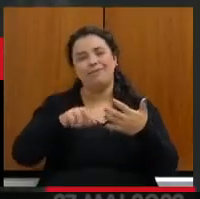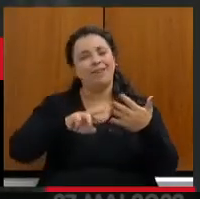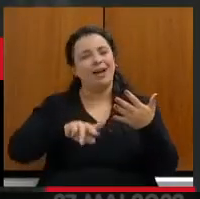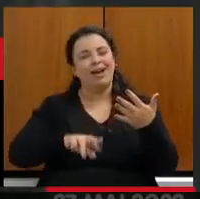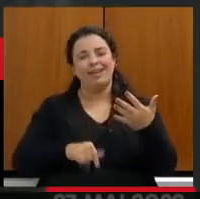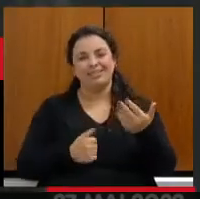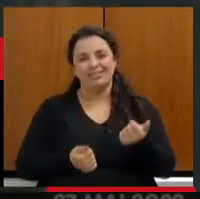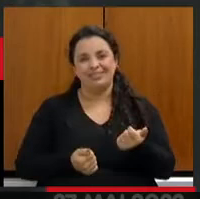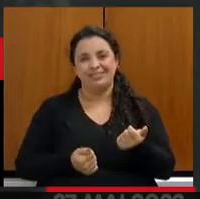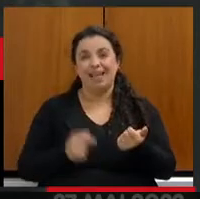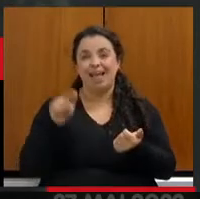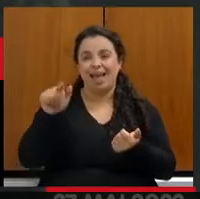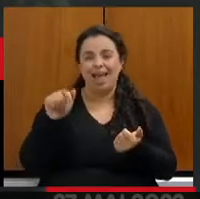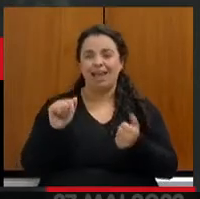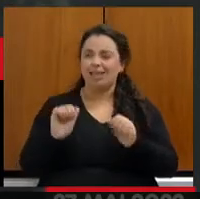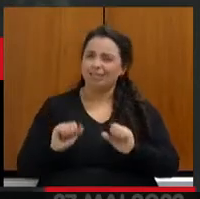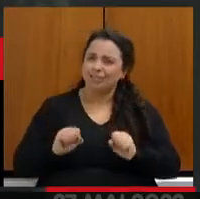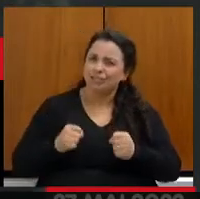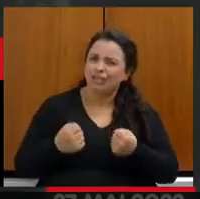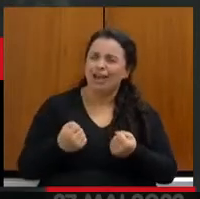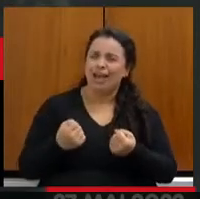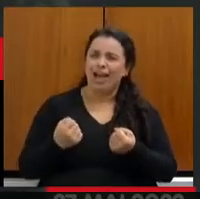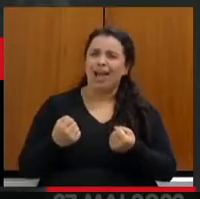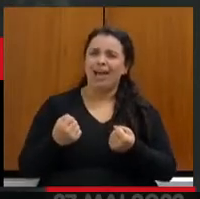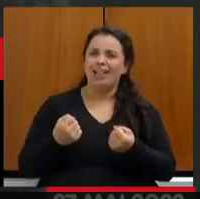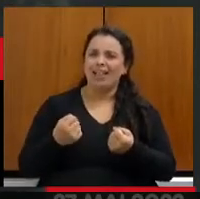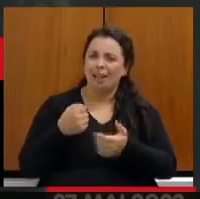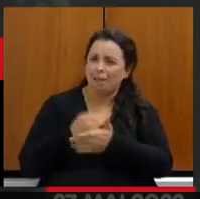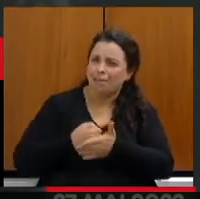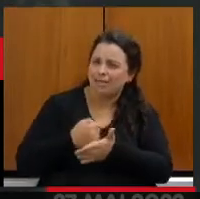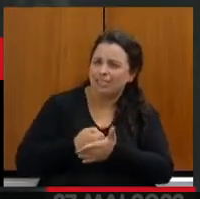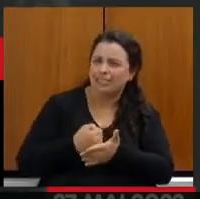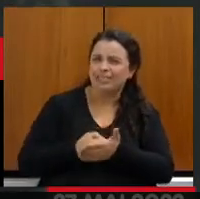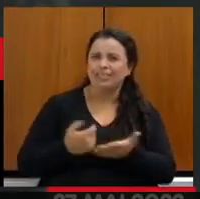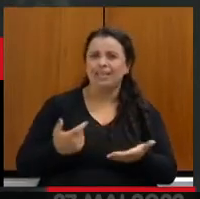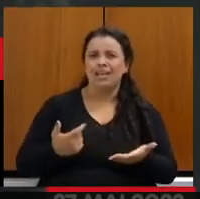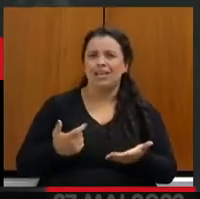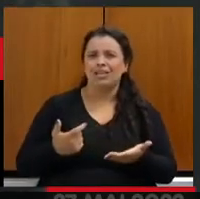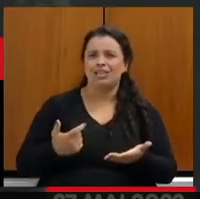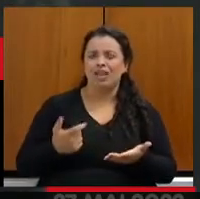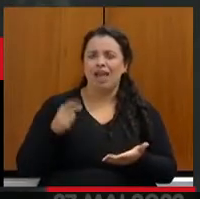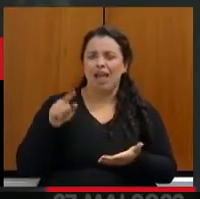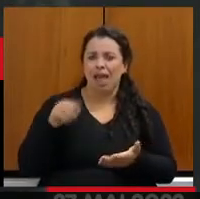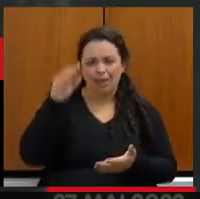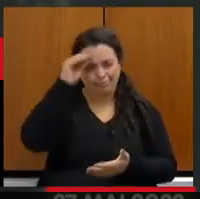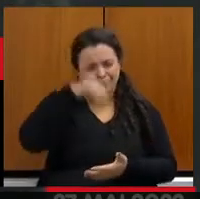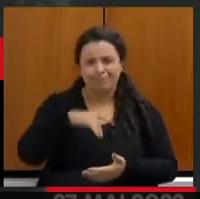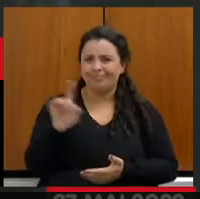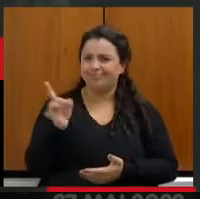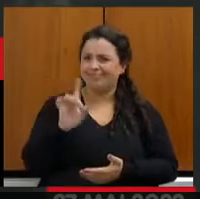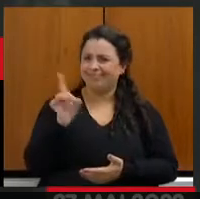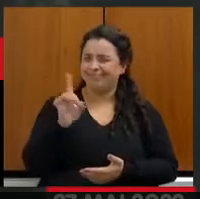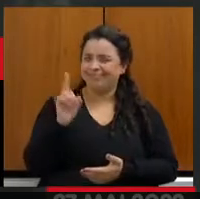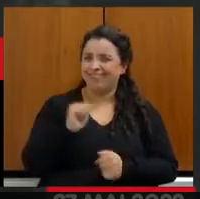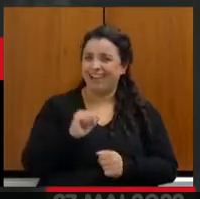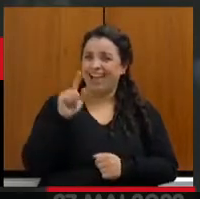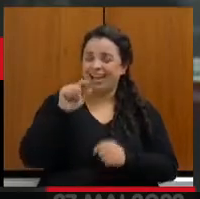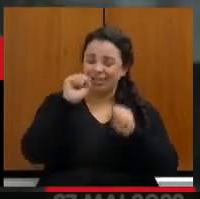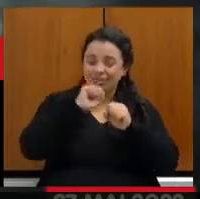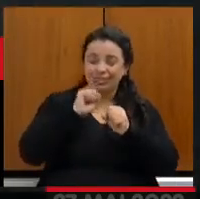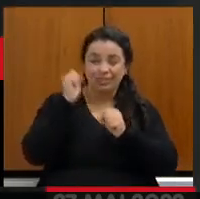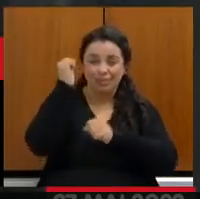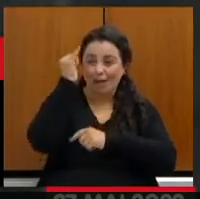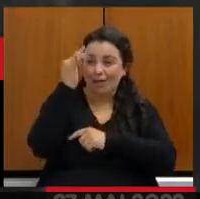Anna dedicada a Anna persistente a Anna que não tem desânimo para nada que levanta de madrugada para fazer um bolinho para